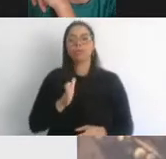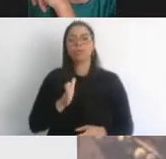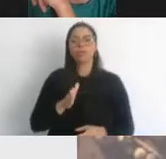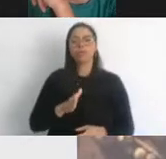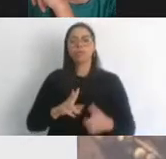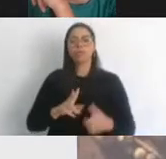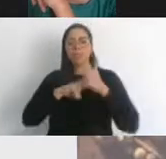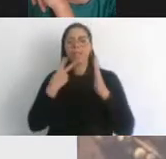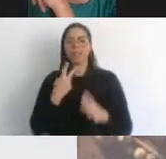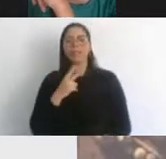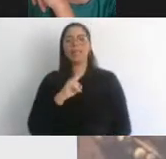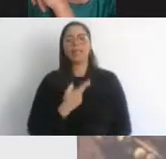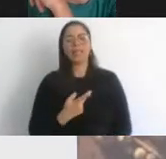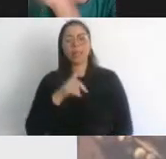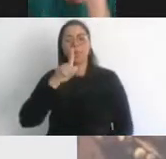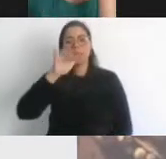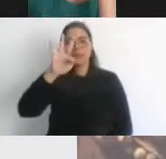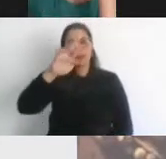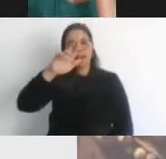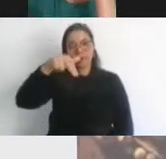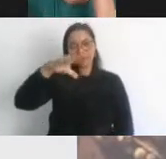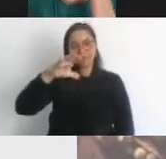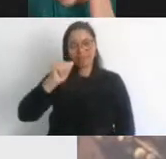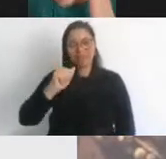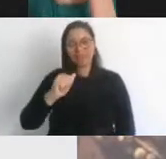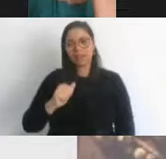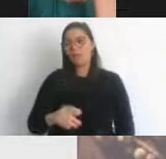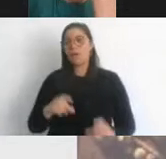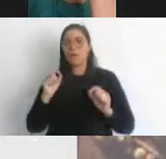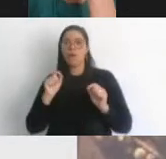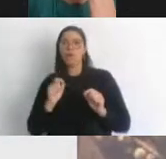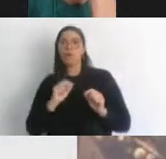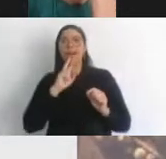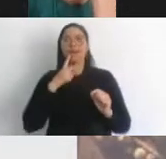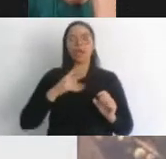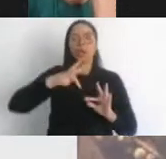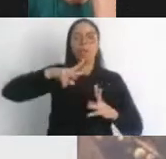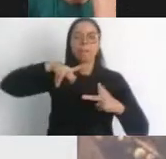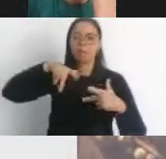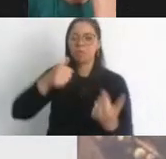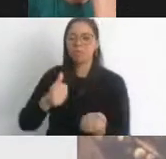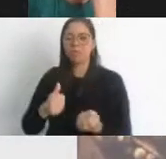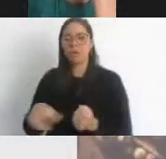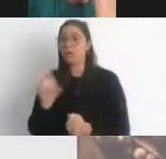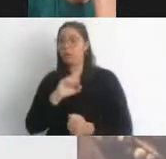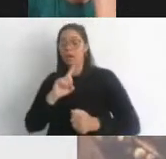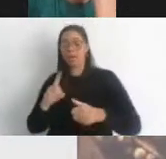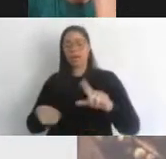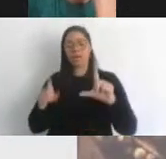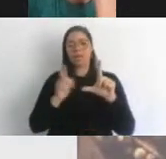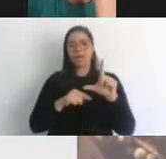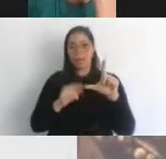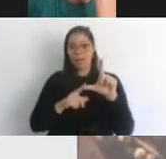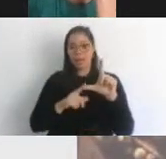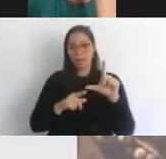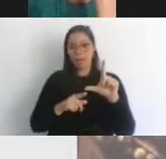falar para poder né se comunicar ser uma língua mundial e tal então língua Franco Não era nem latim lembrando que quando